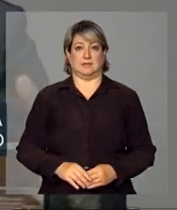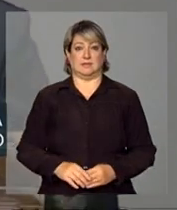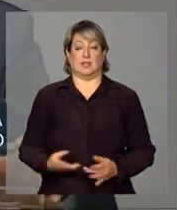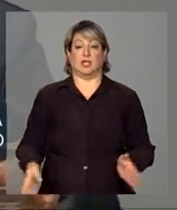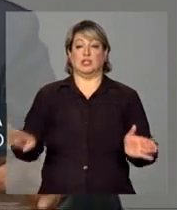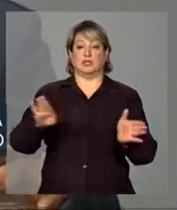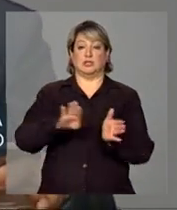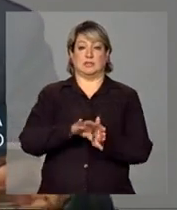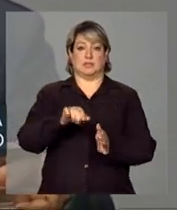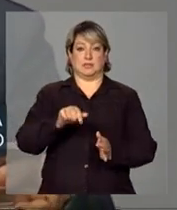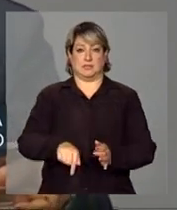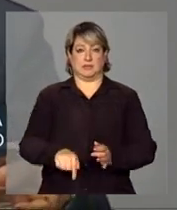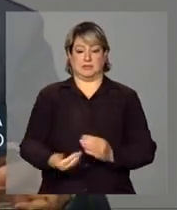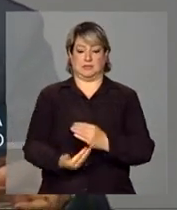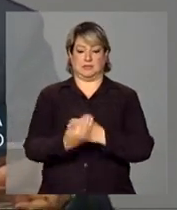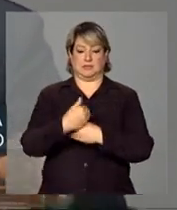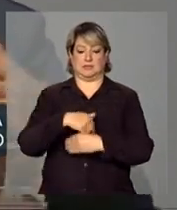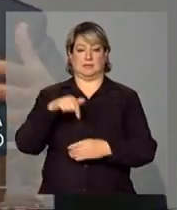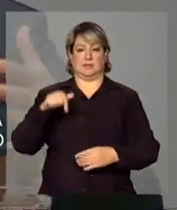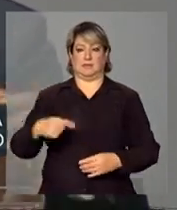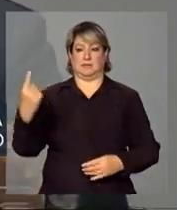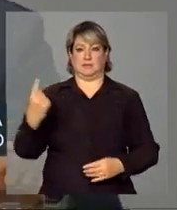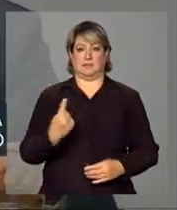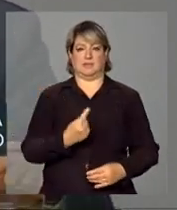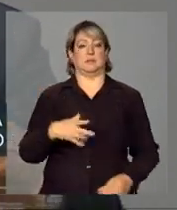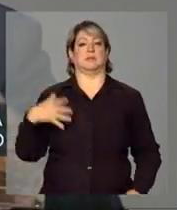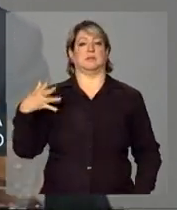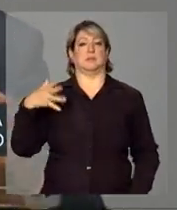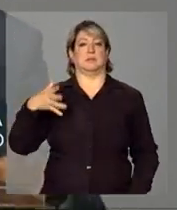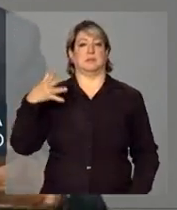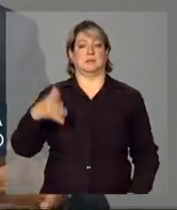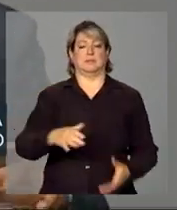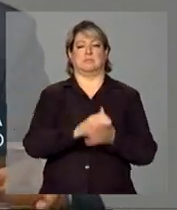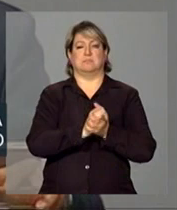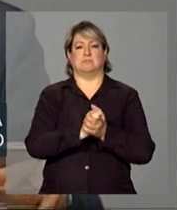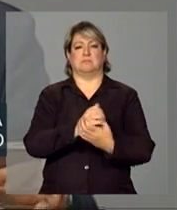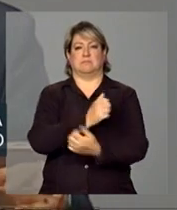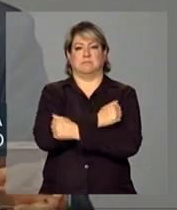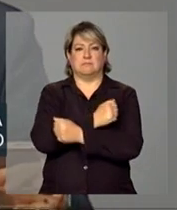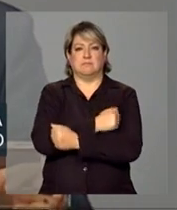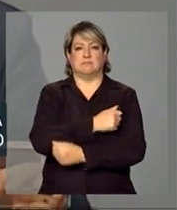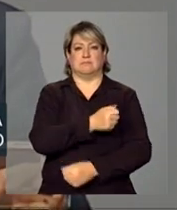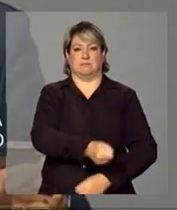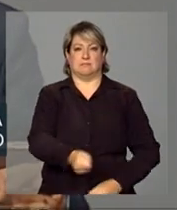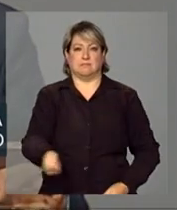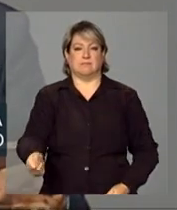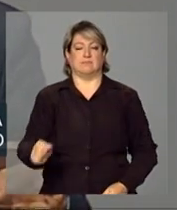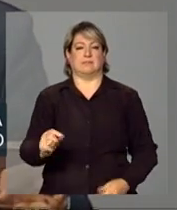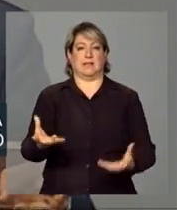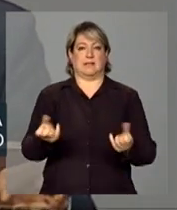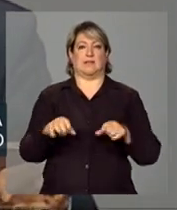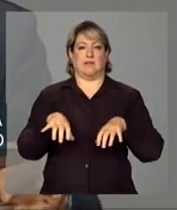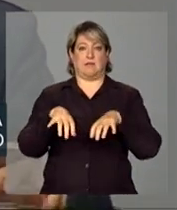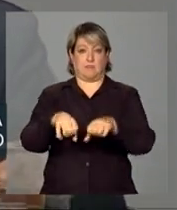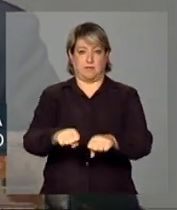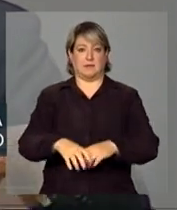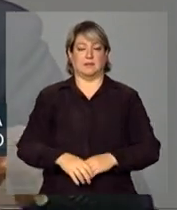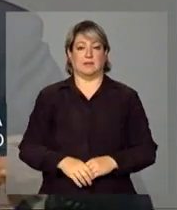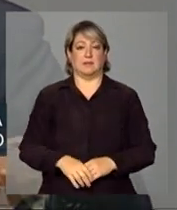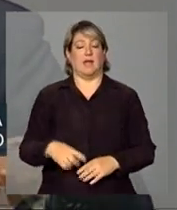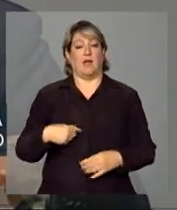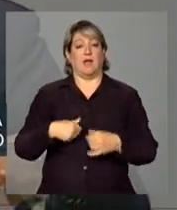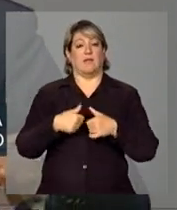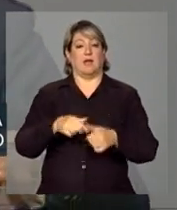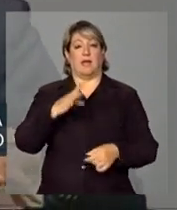chegaram aqui até o palco e falaram, e se cumprimentaram e receberam os diplomas, eu